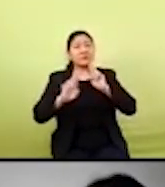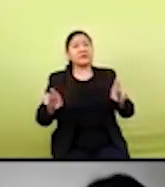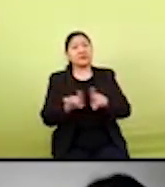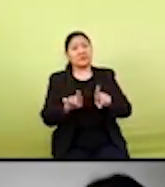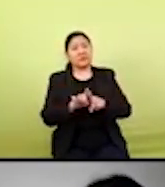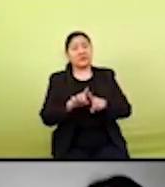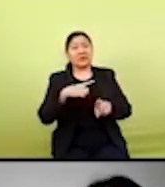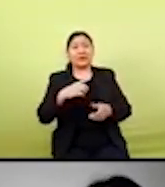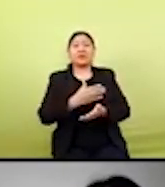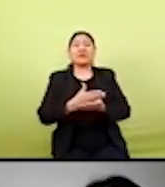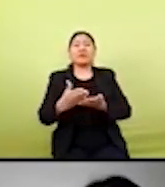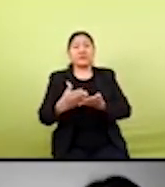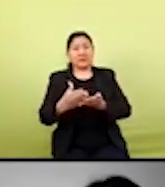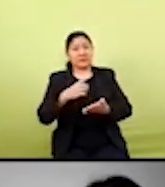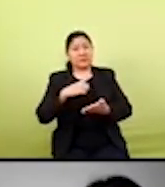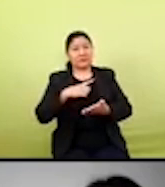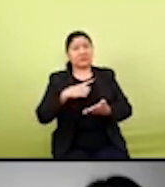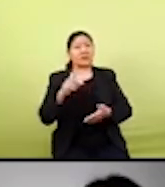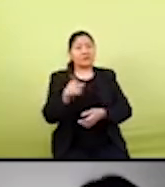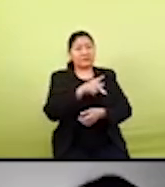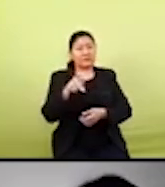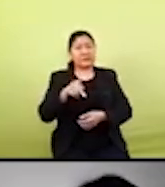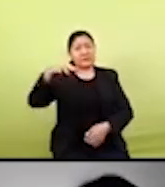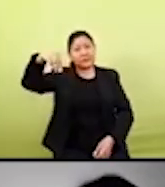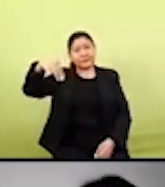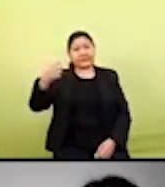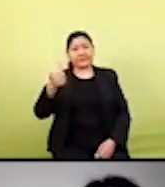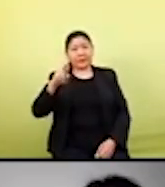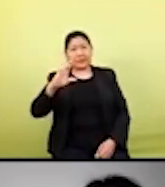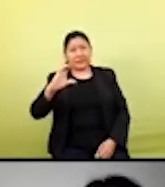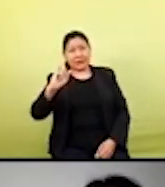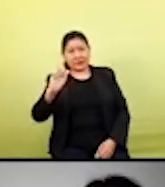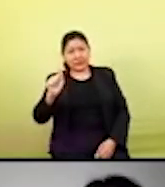Márcia, e no finalzinho a gente, né, traz as perguntas.